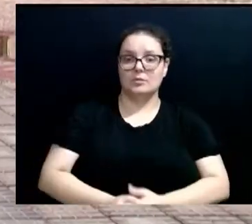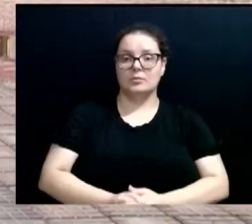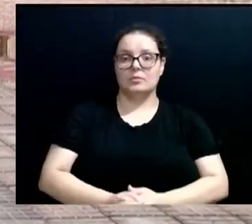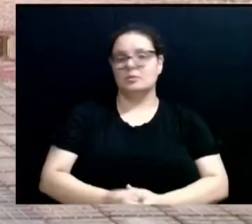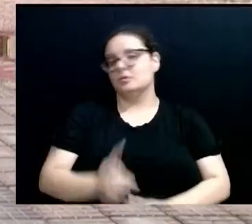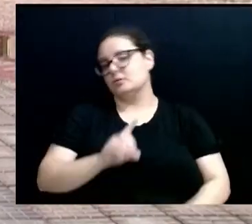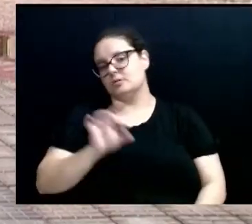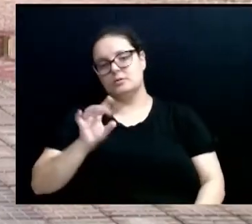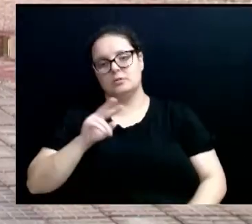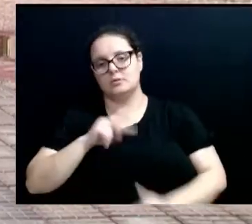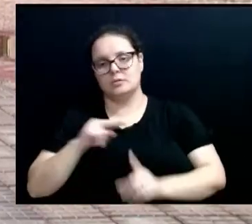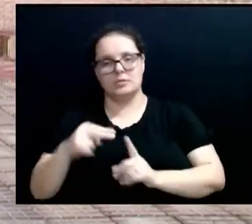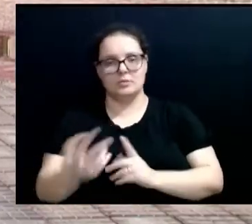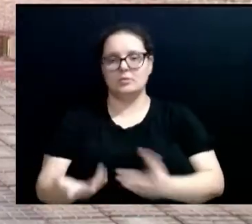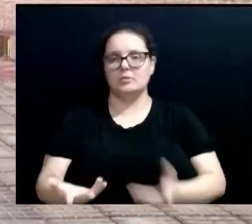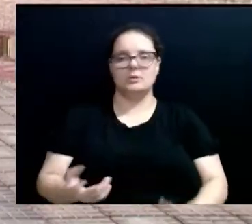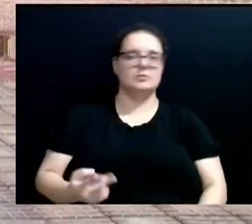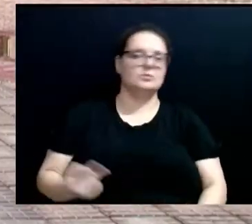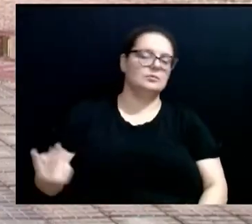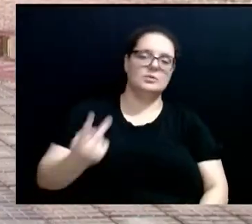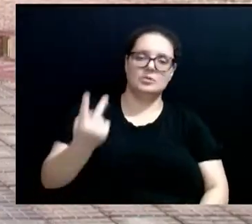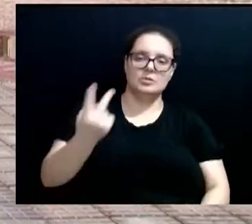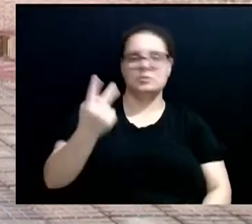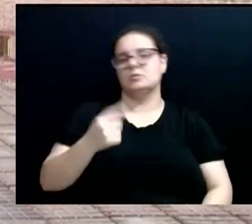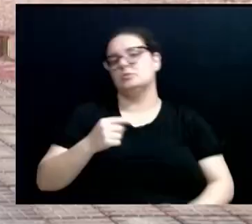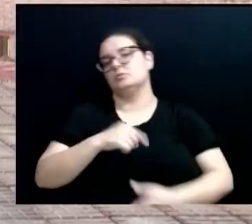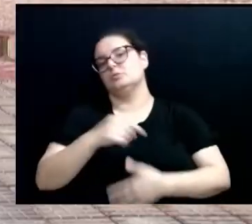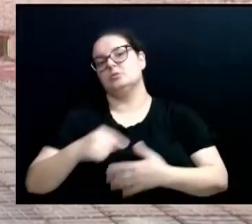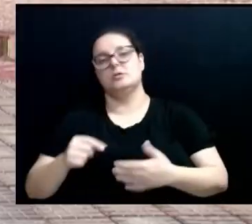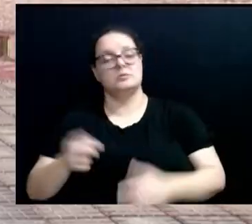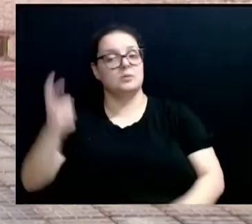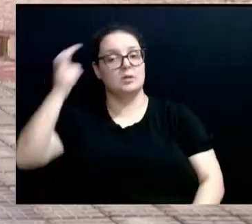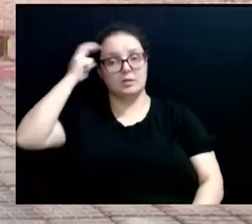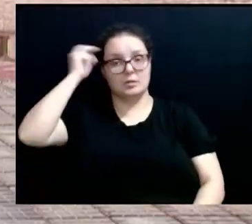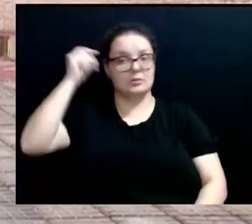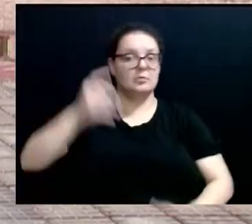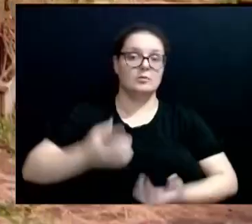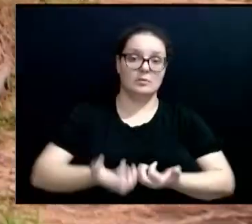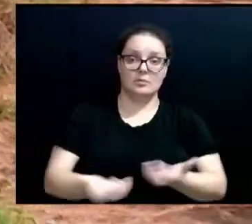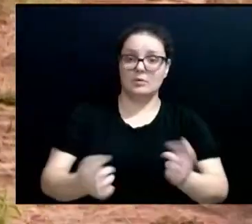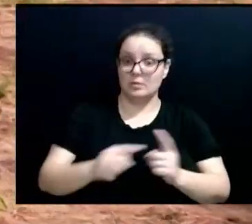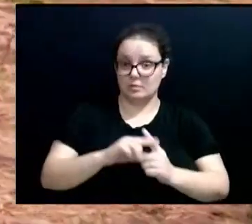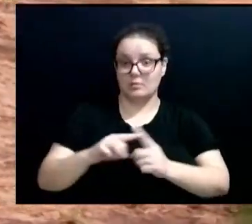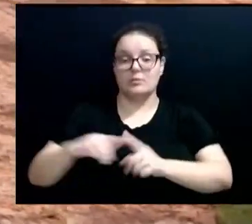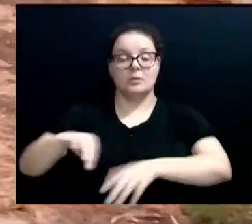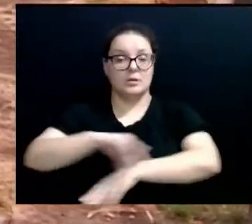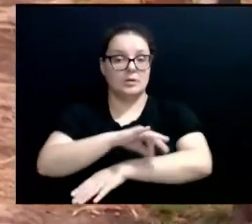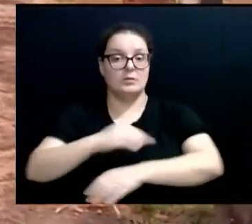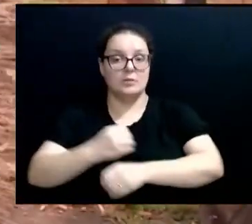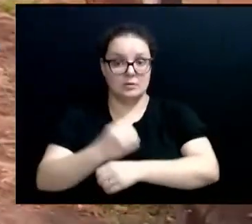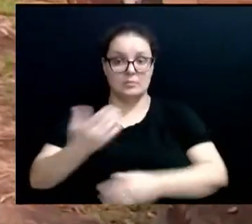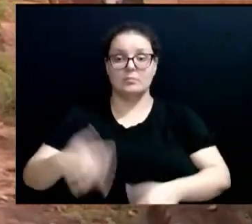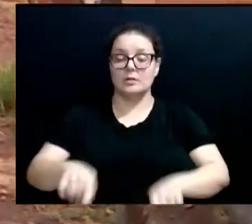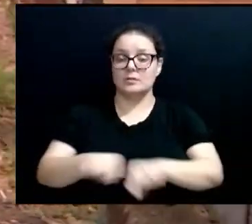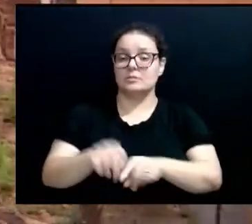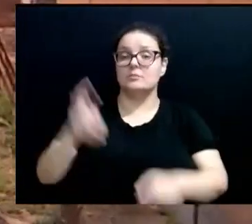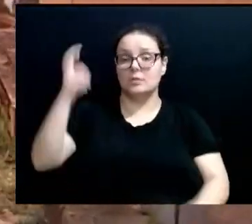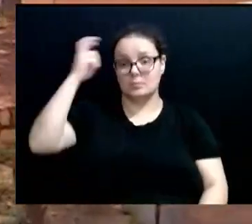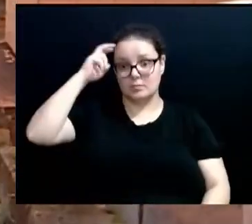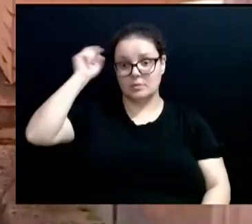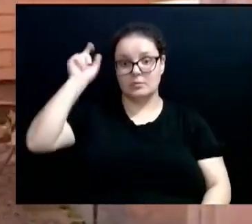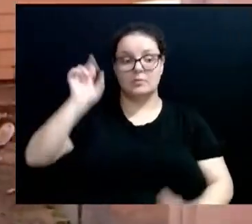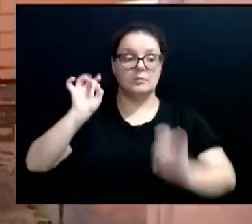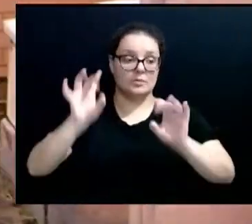de valorização dos aspectos culturais, funerários, arquitetônicos, né? Mas para o turismo foi especial, né?